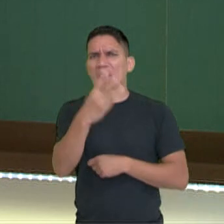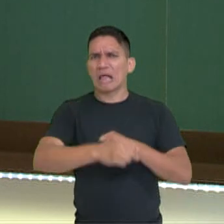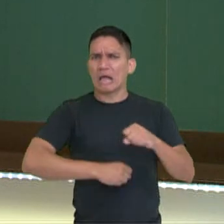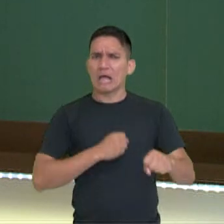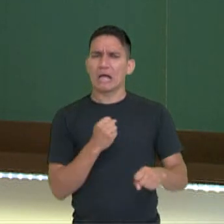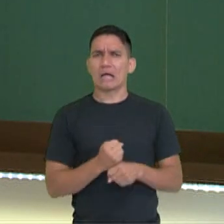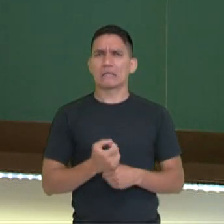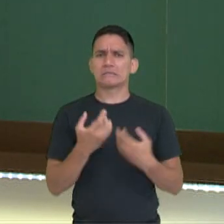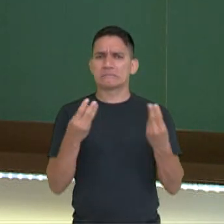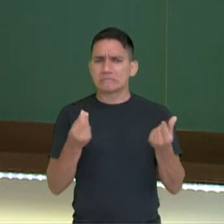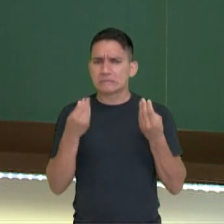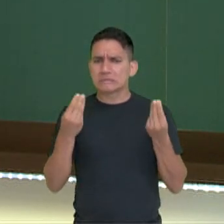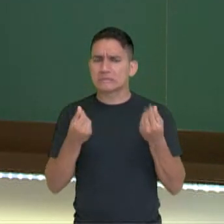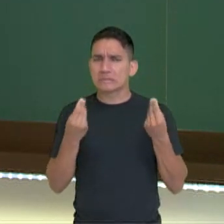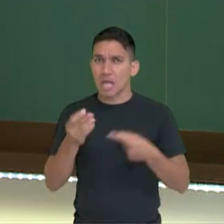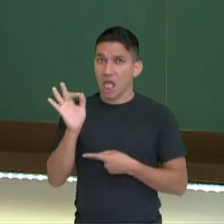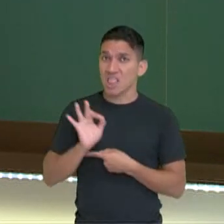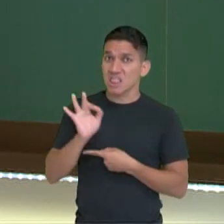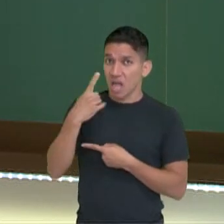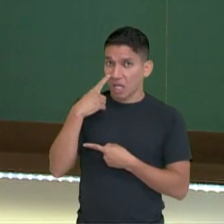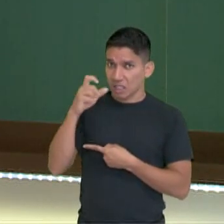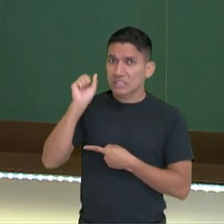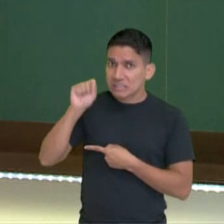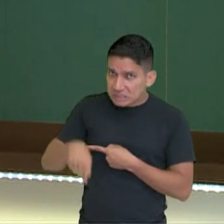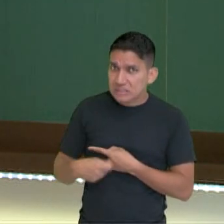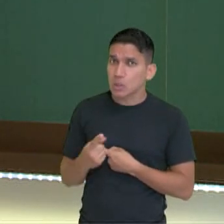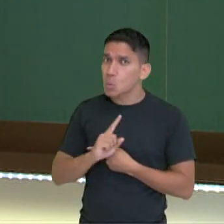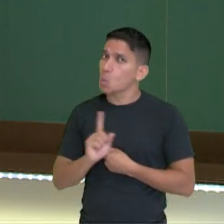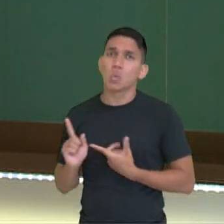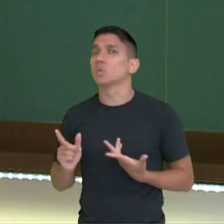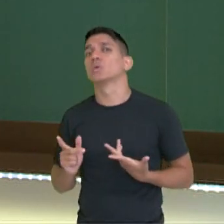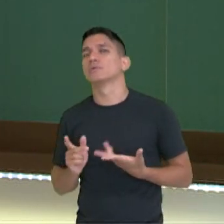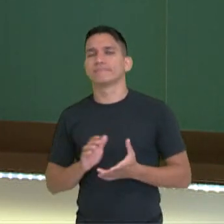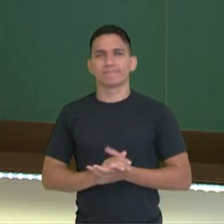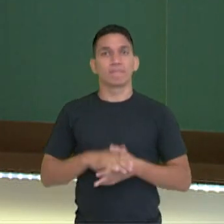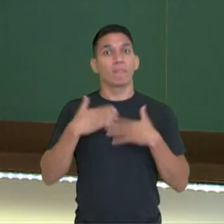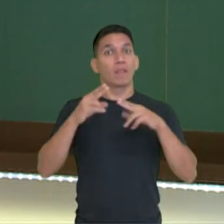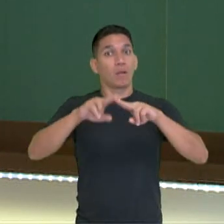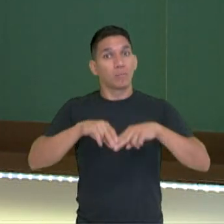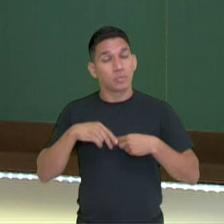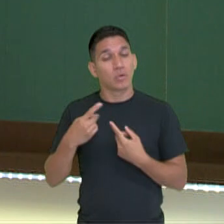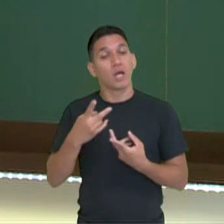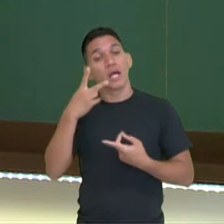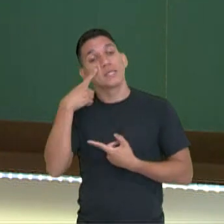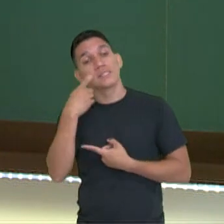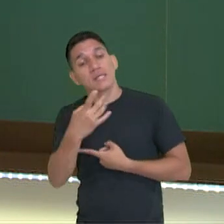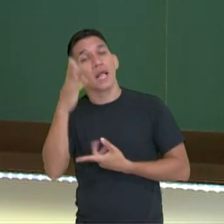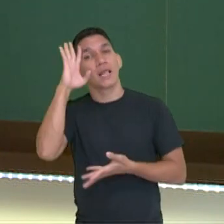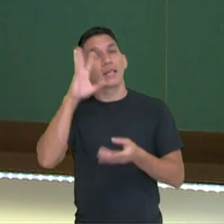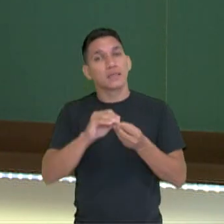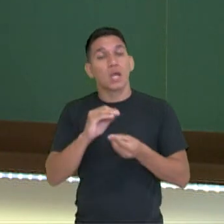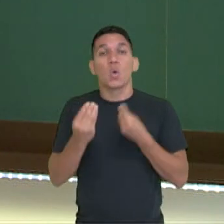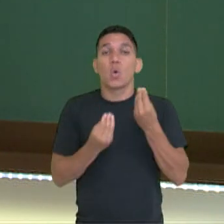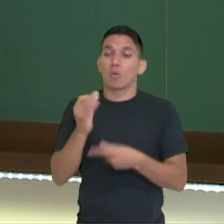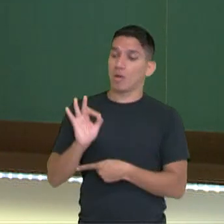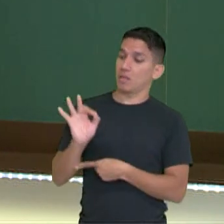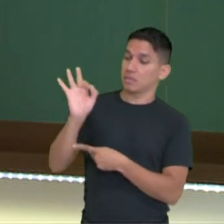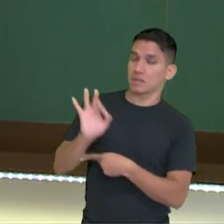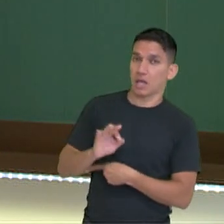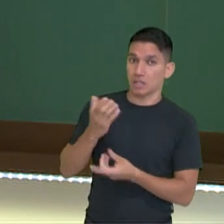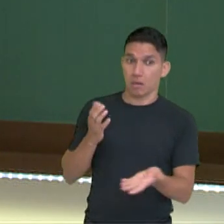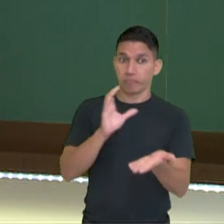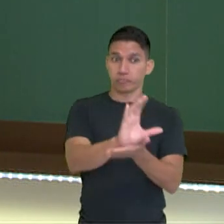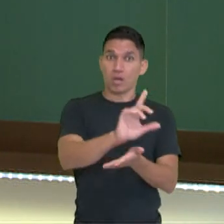não tem, será que essa taxa é interessante ou não? Então, por isso, a gente saber qual a taxa de aplicação é bastante importante. Para a gente